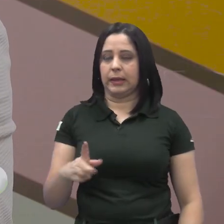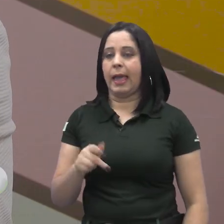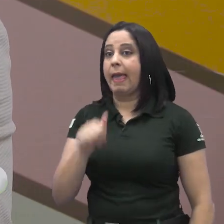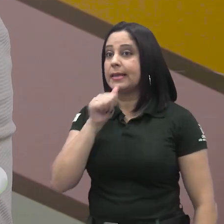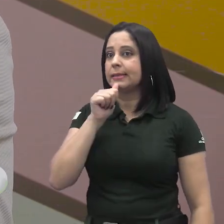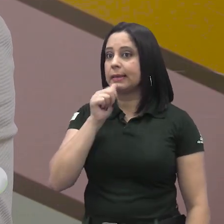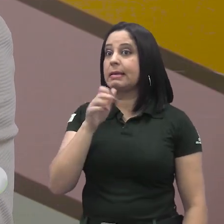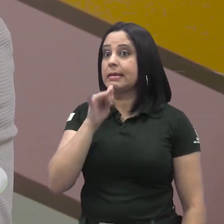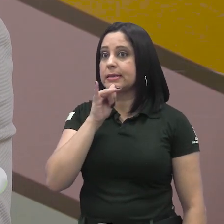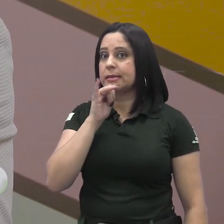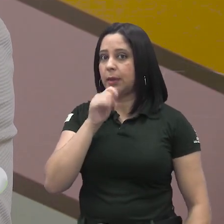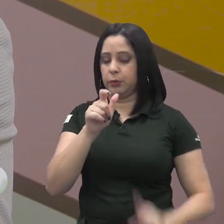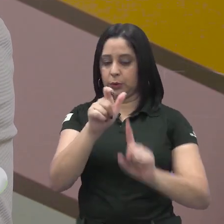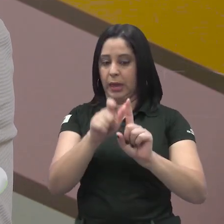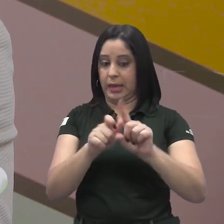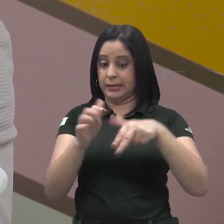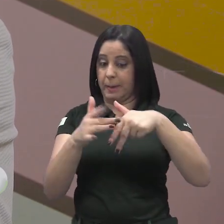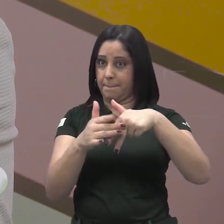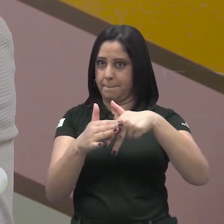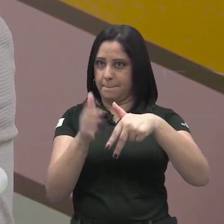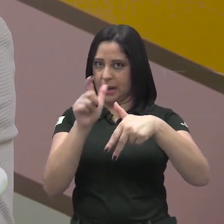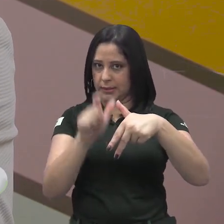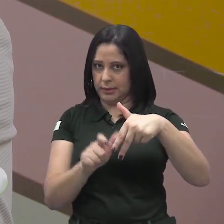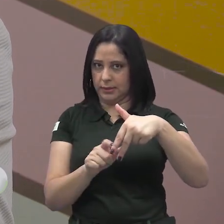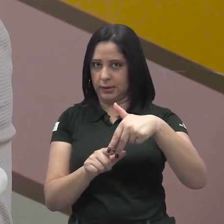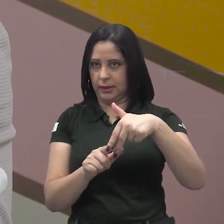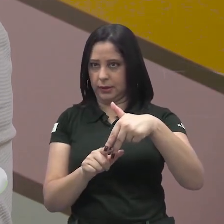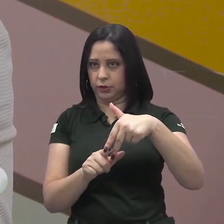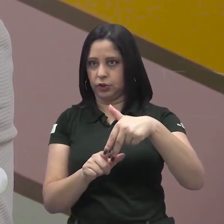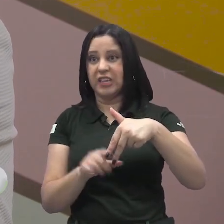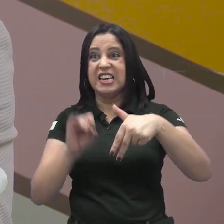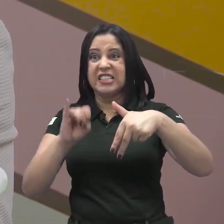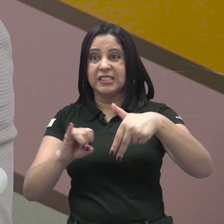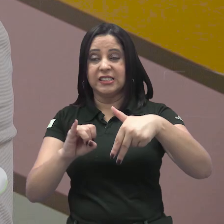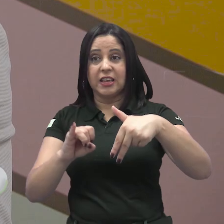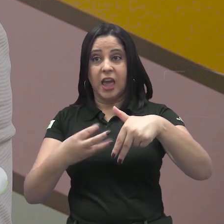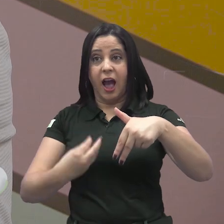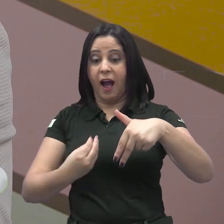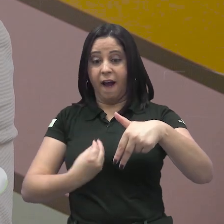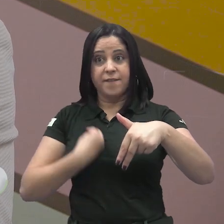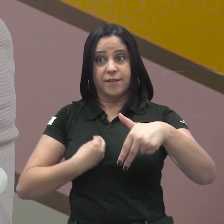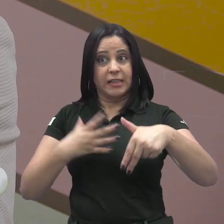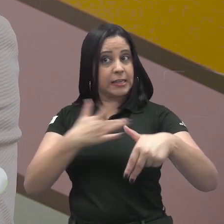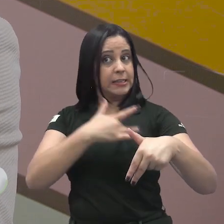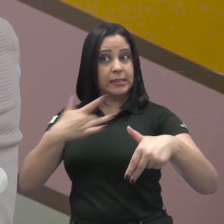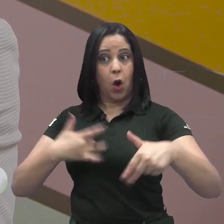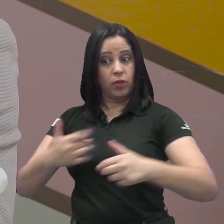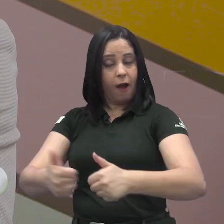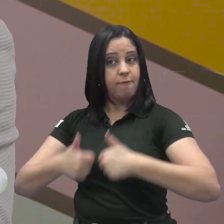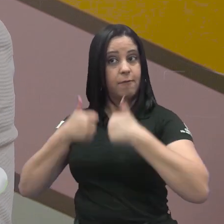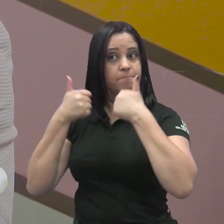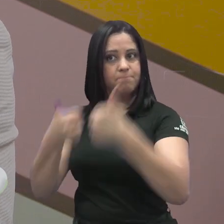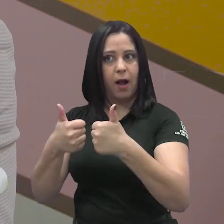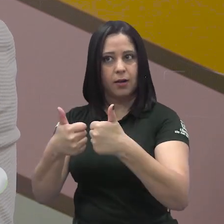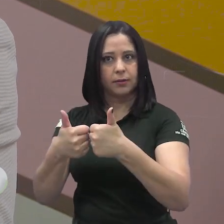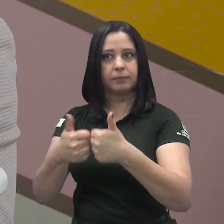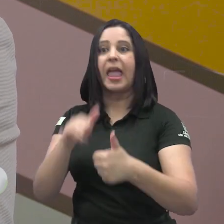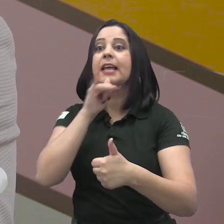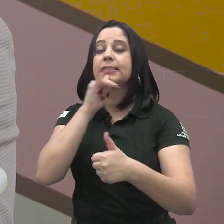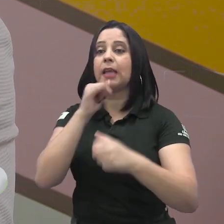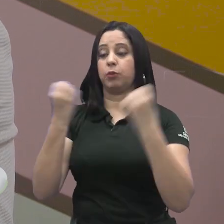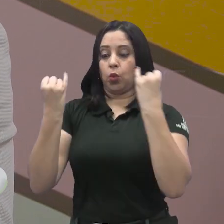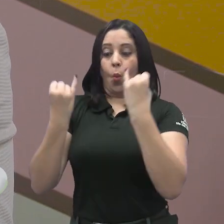de paciente, as chances da gente conseguir ficar livre de medicação é alto. Por quê? Se a gente consegue perder